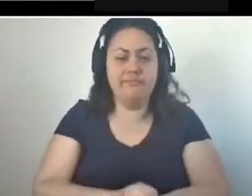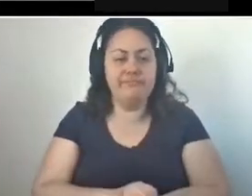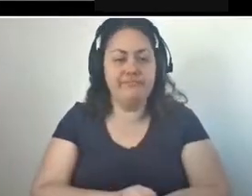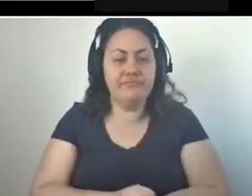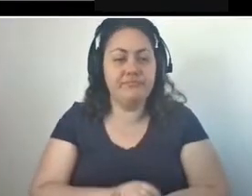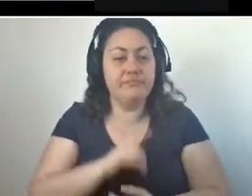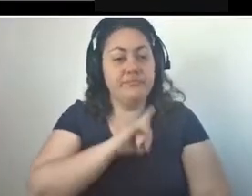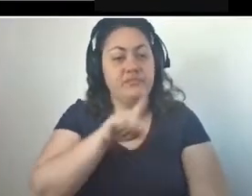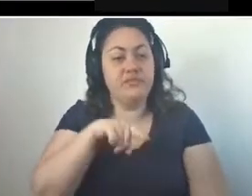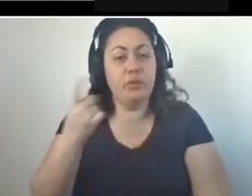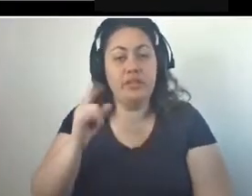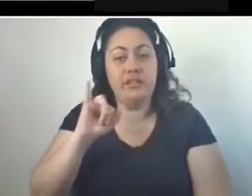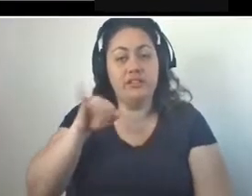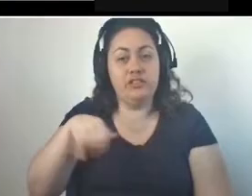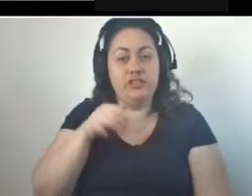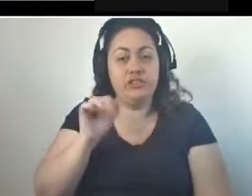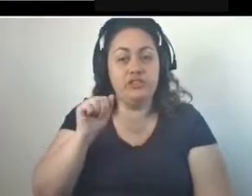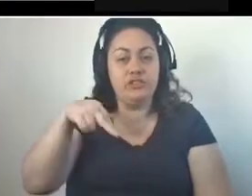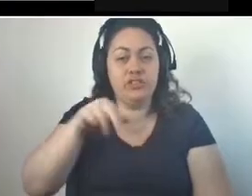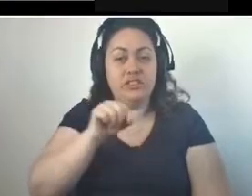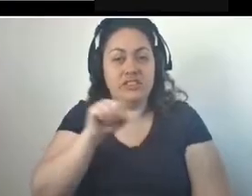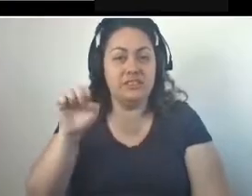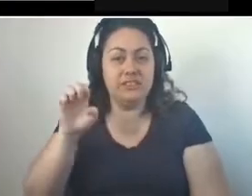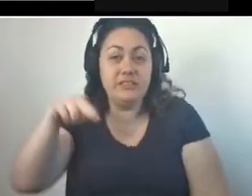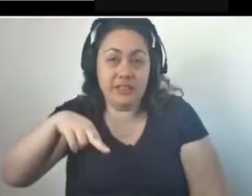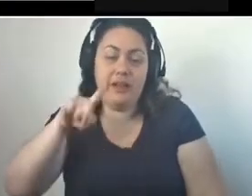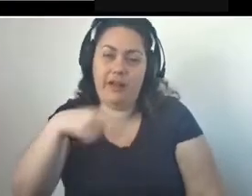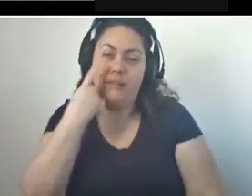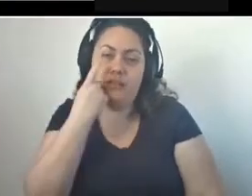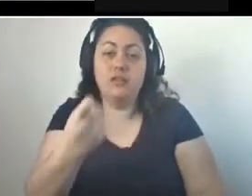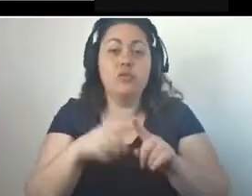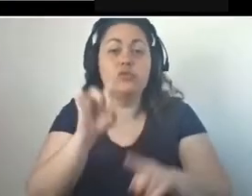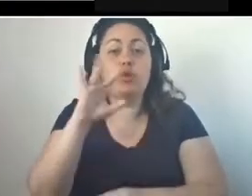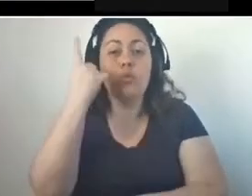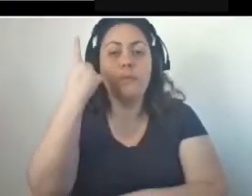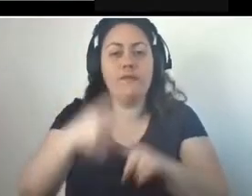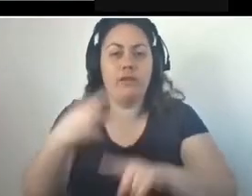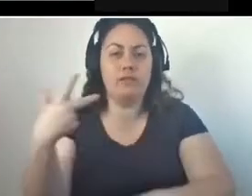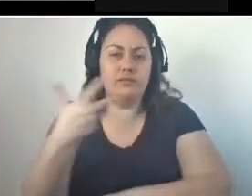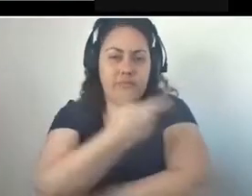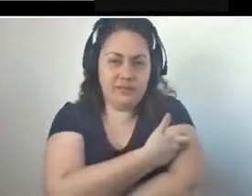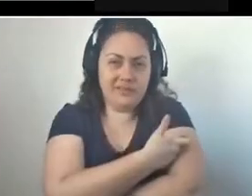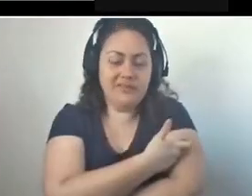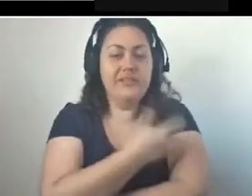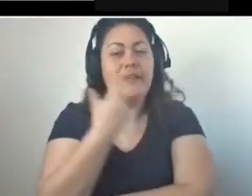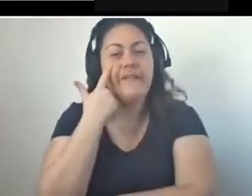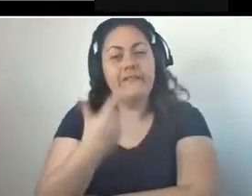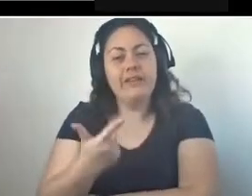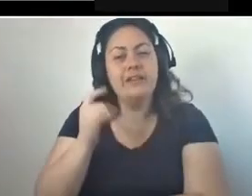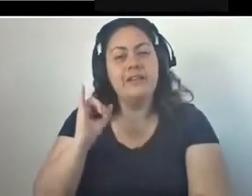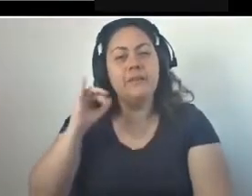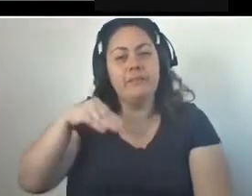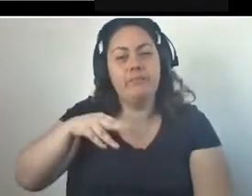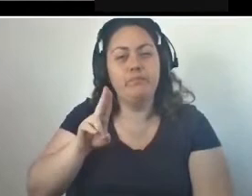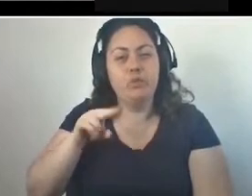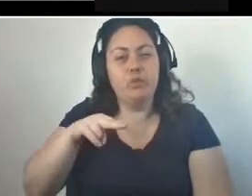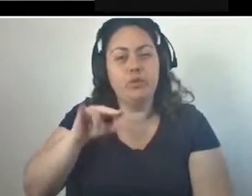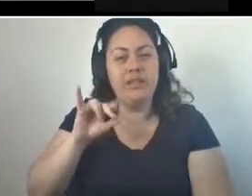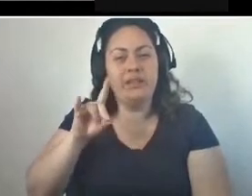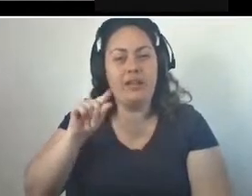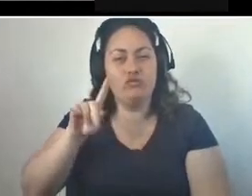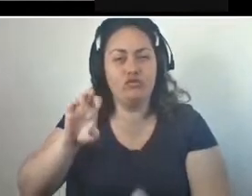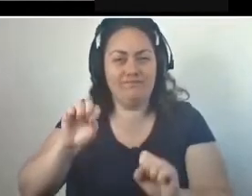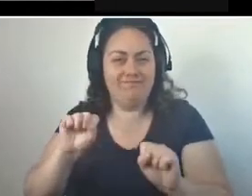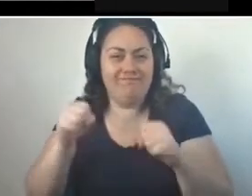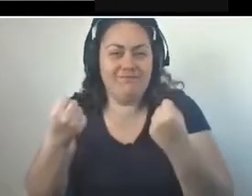uma única dose, né? E aí, quando a gente olha a imunidade para ela, né, nas coortes, aqui a gente tem uma coorte